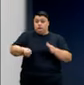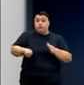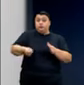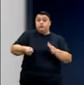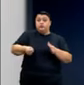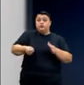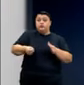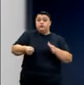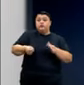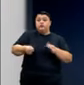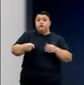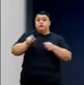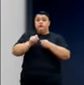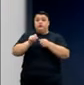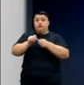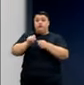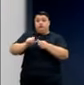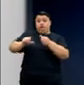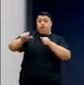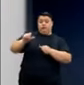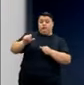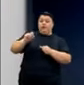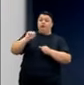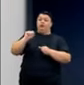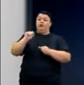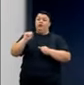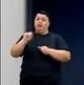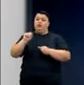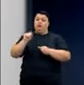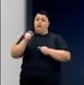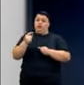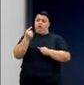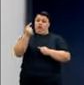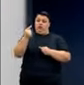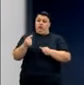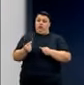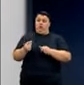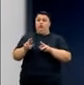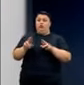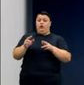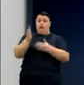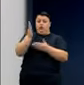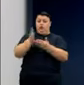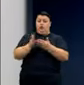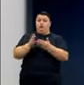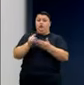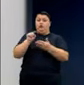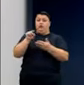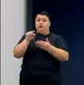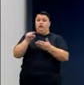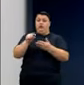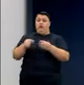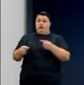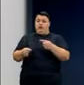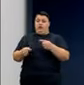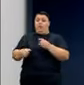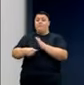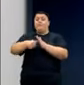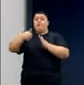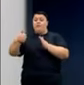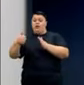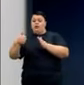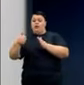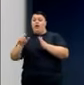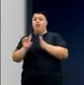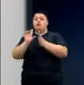um deuterostômio. Claro que a boca e o ânus, aqui nessa parte, por exemplo, o ânus é originado primeiro e depois, em